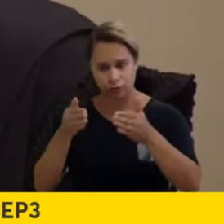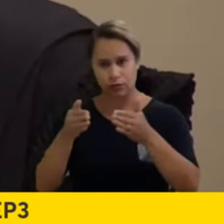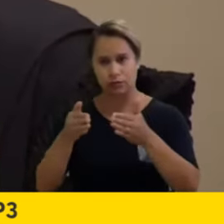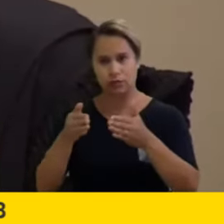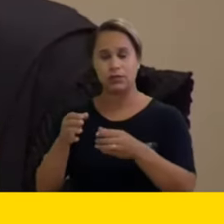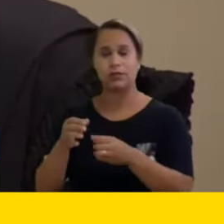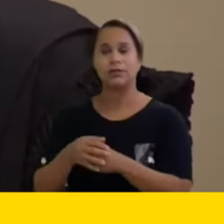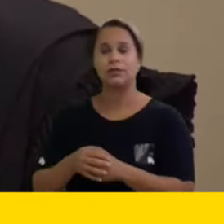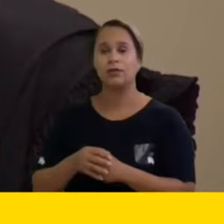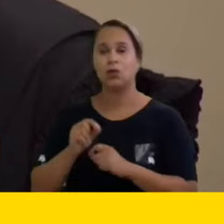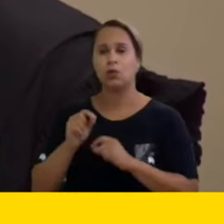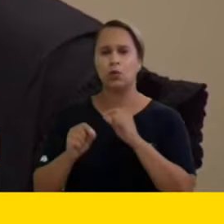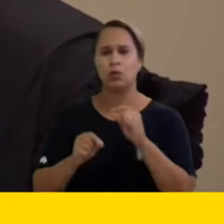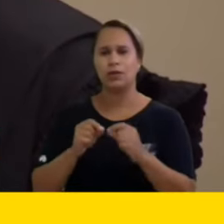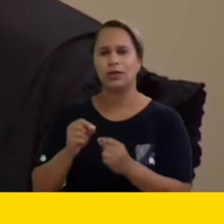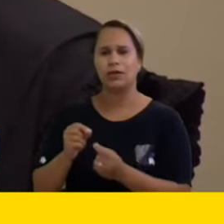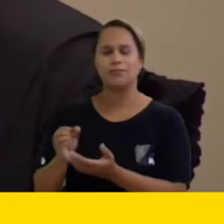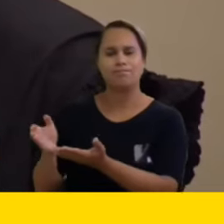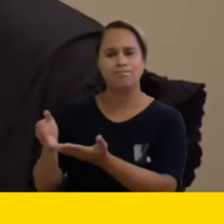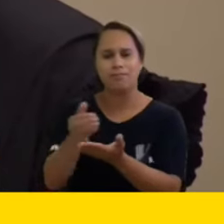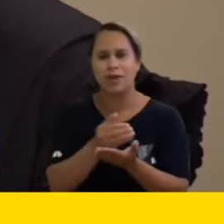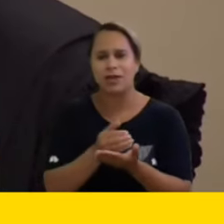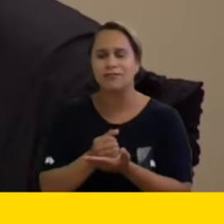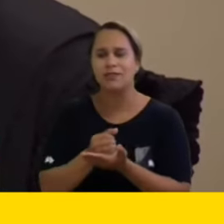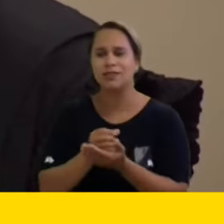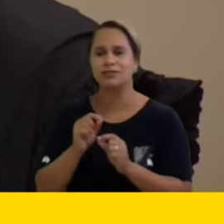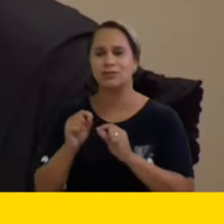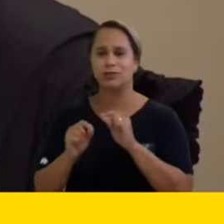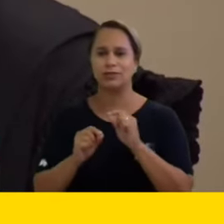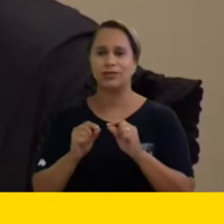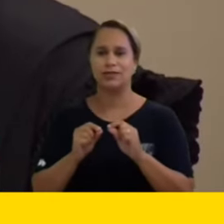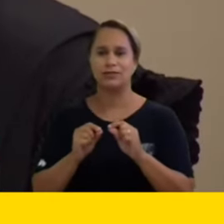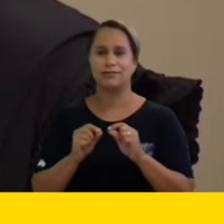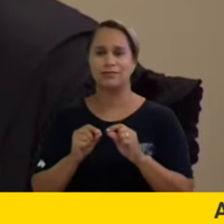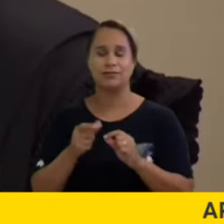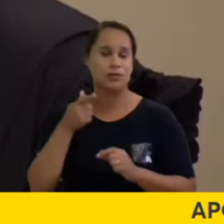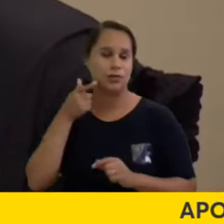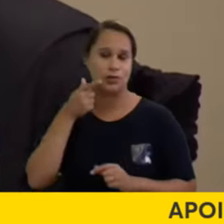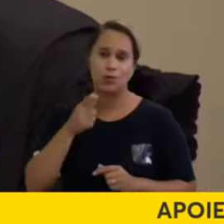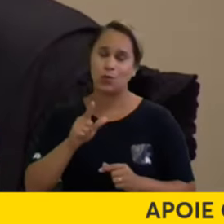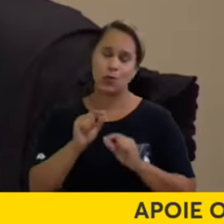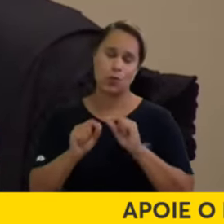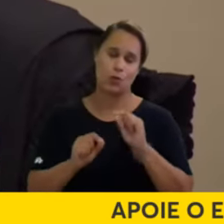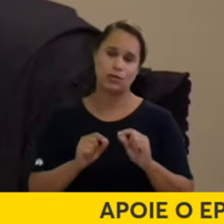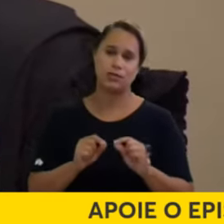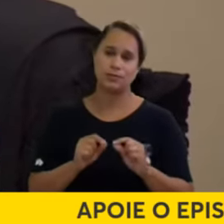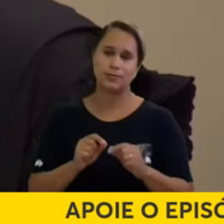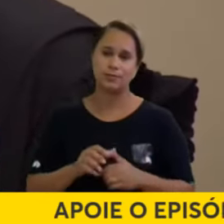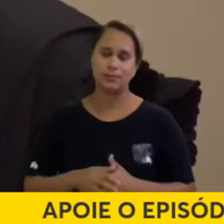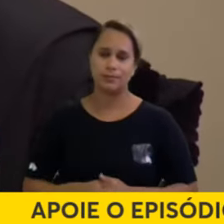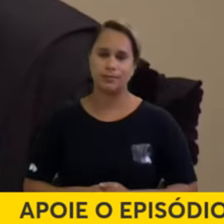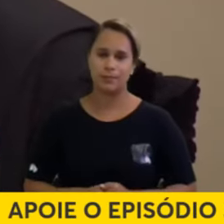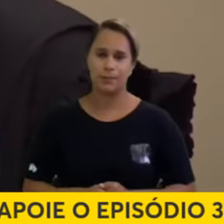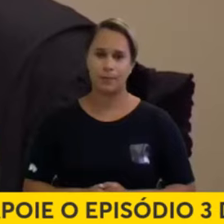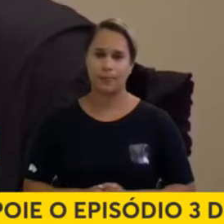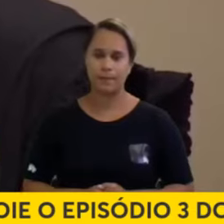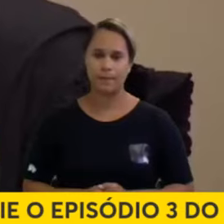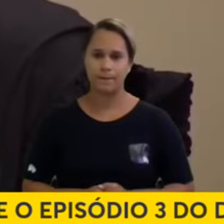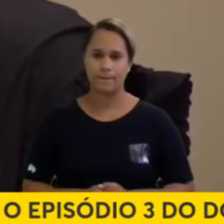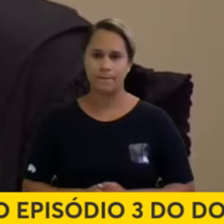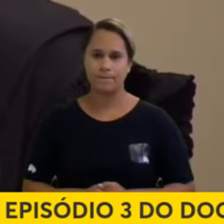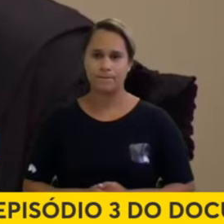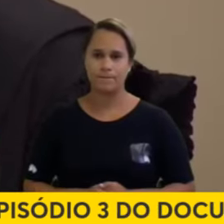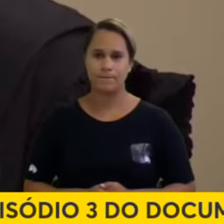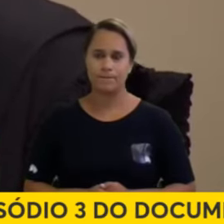beneficiar-se dos limites de gastos e desequilibrar disputa o que não ocorreu com relação ao período do podemos por exemplo apenas para